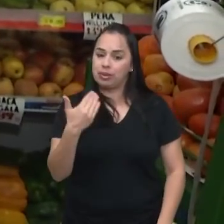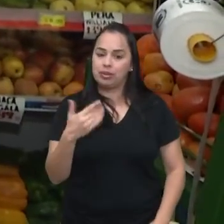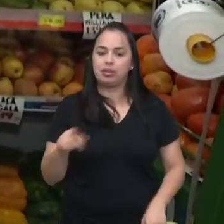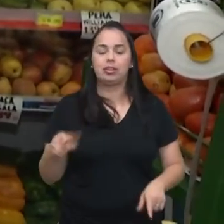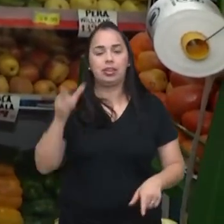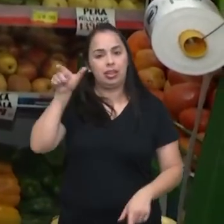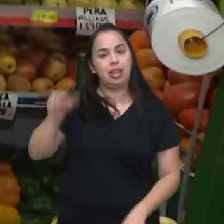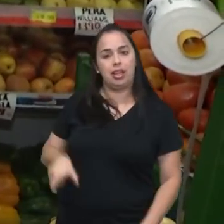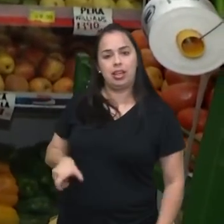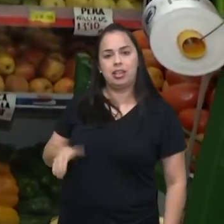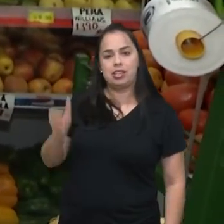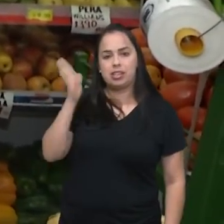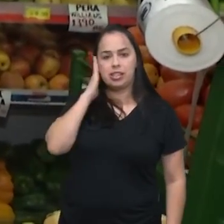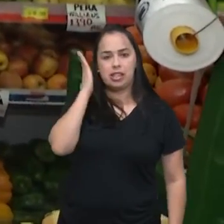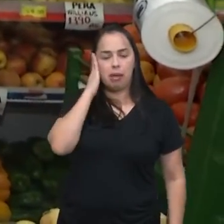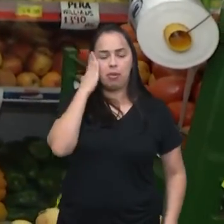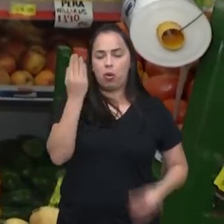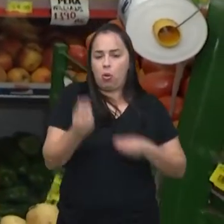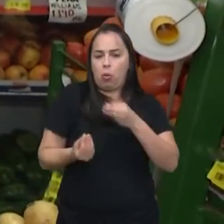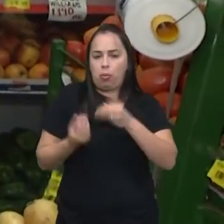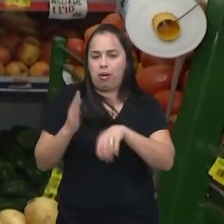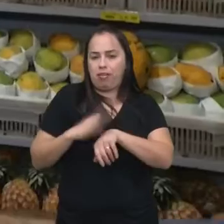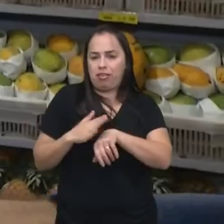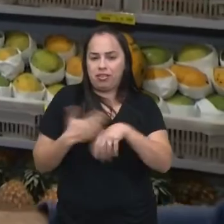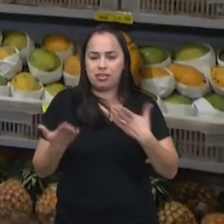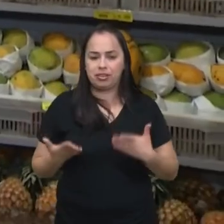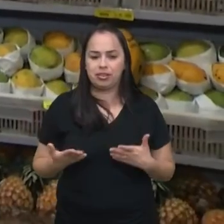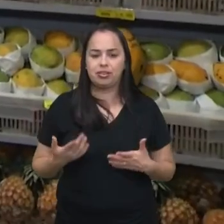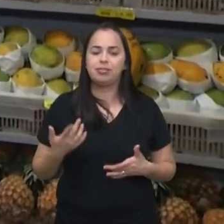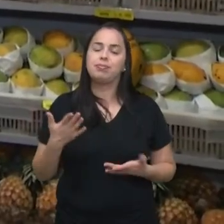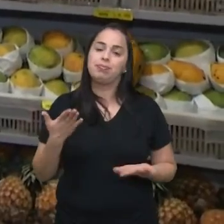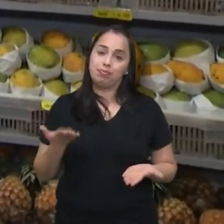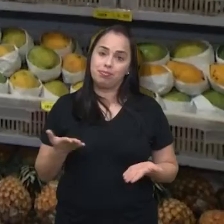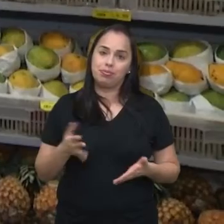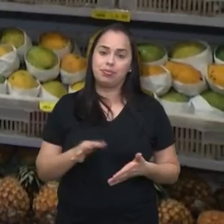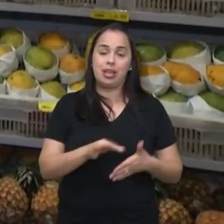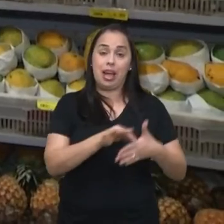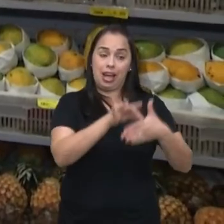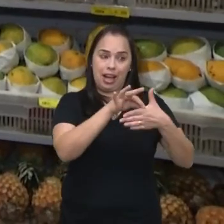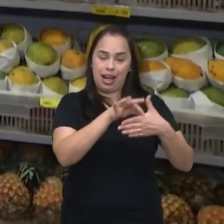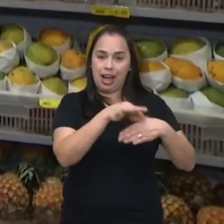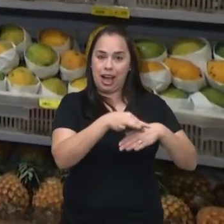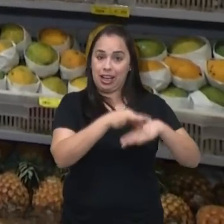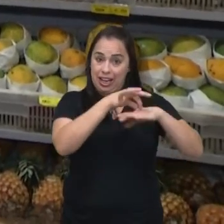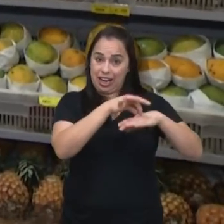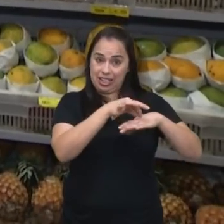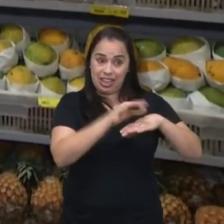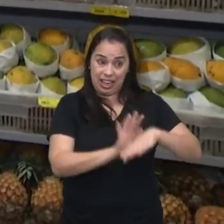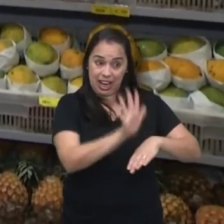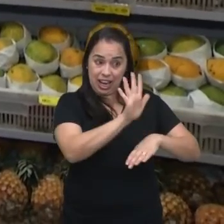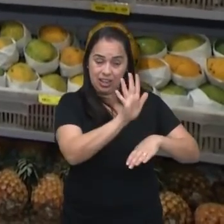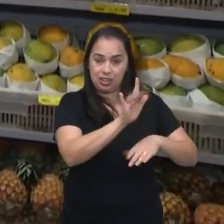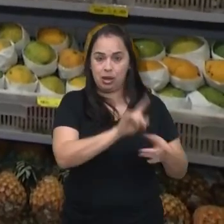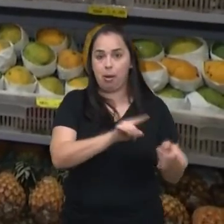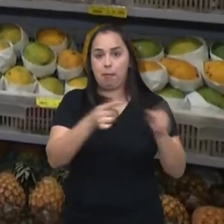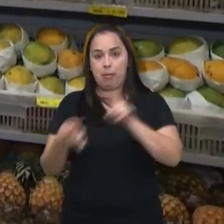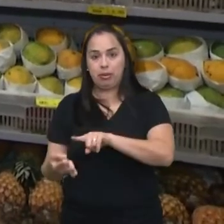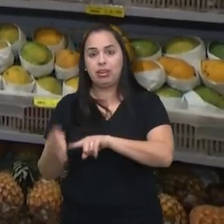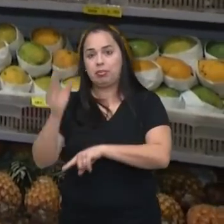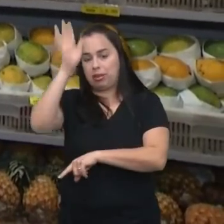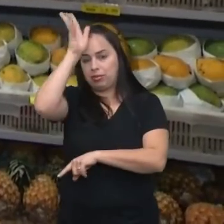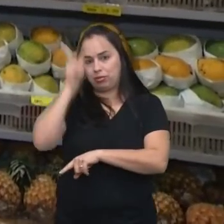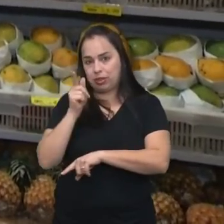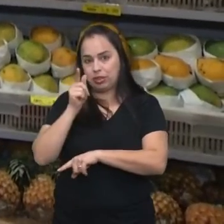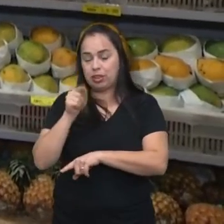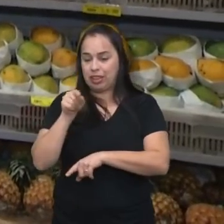algo que o seu Donizete já sabe muito bem como fazer é o que a gente faz né cara também alta a gente vai para o frango frango também lado a